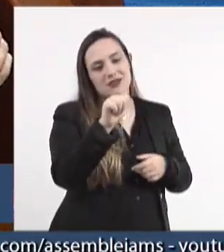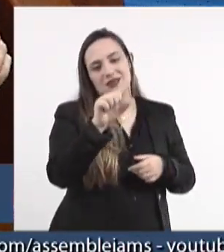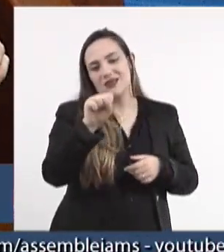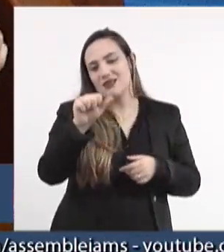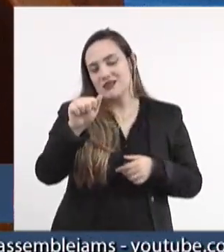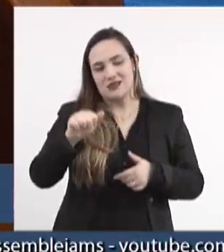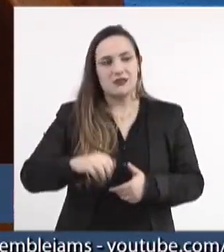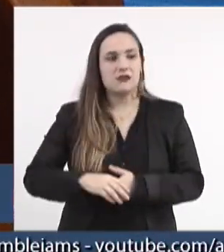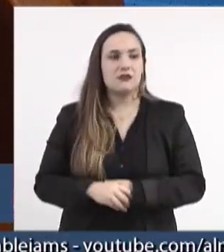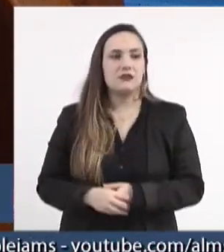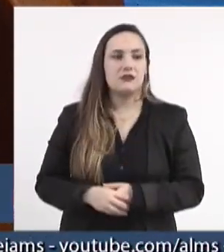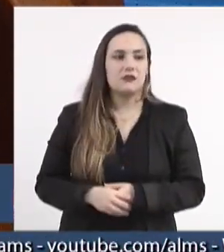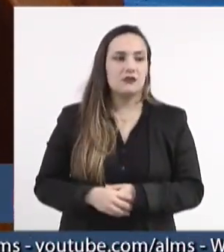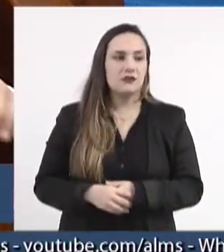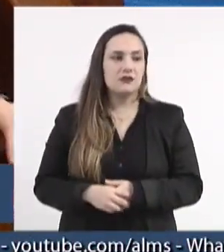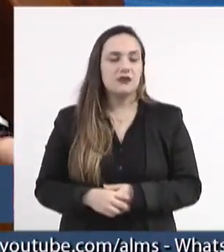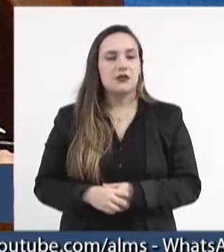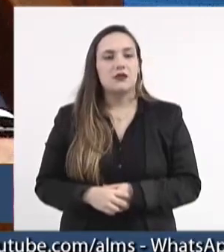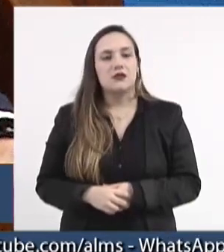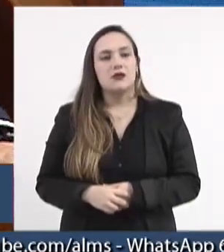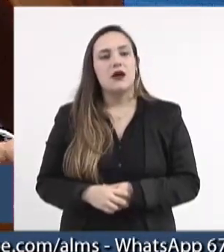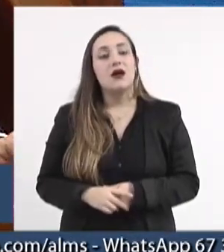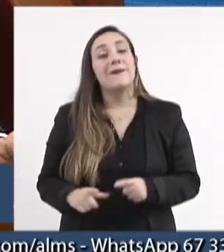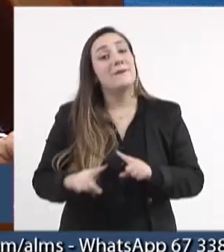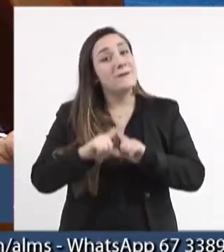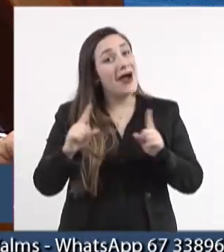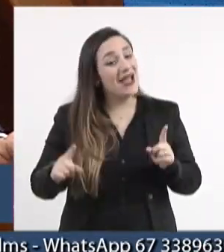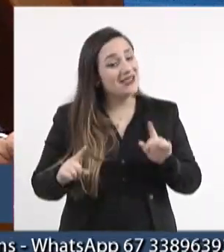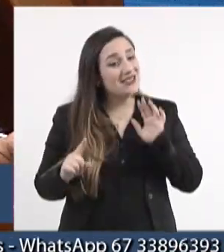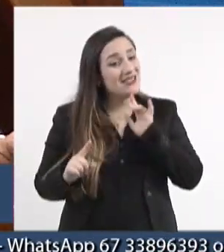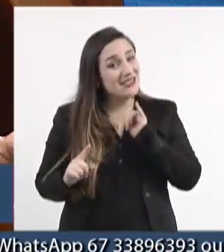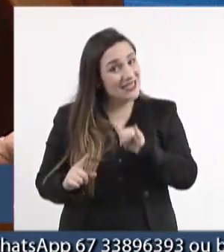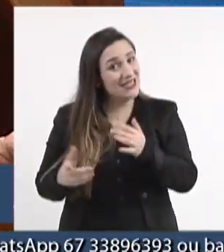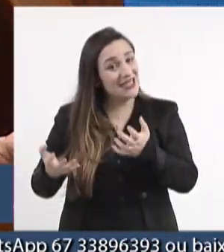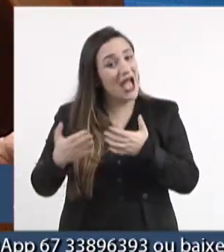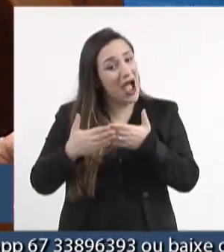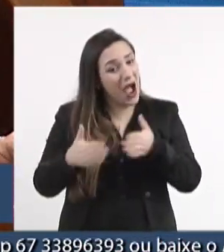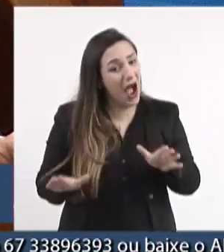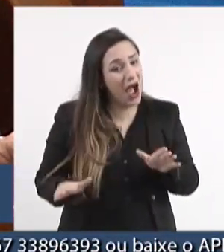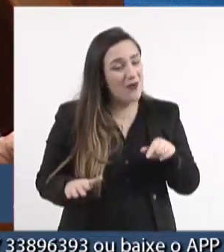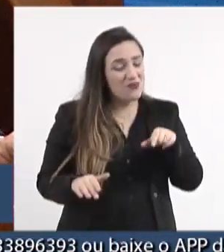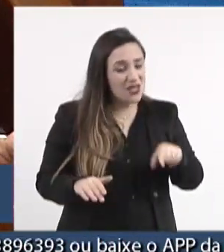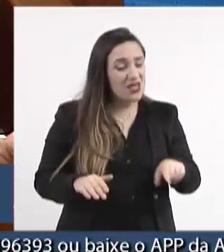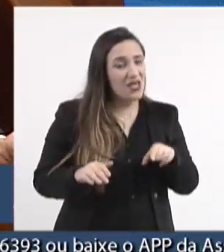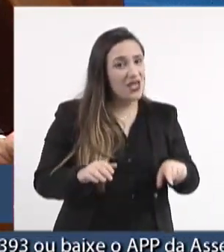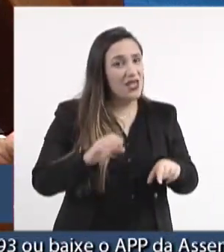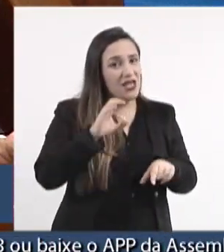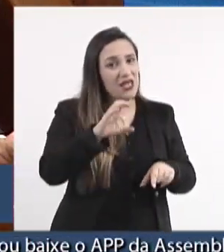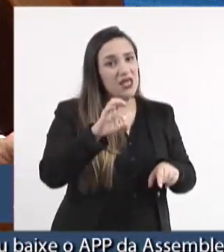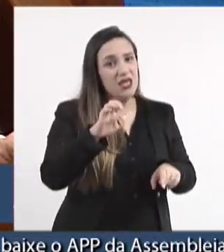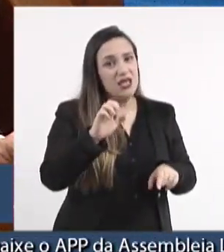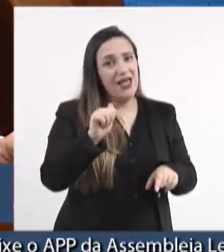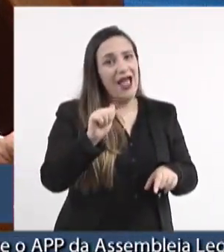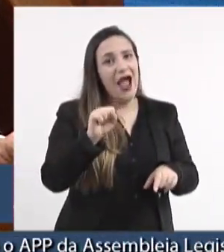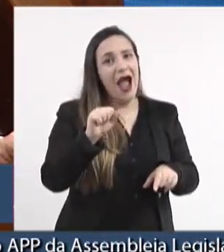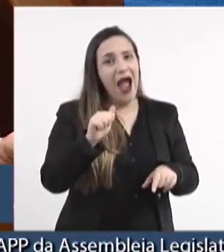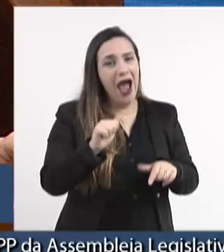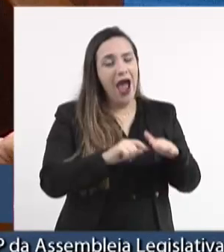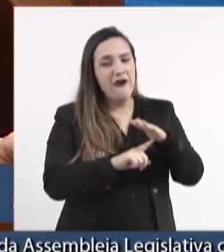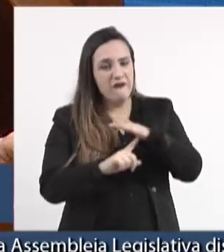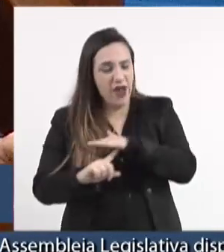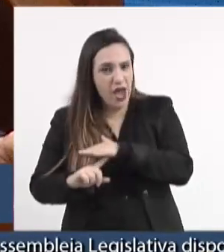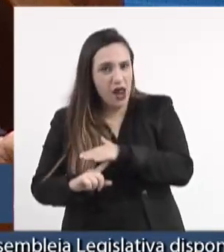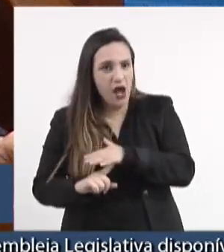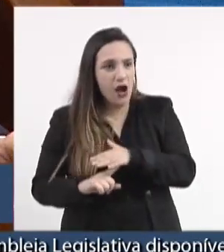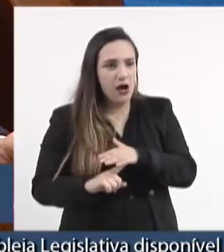SEASA que deve ser implantado não é o modelo de SEASA como